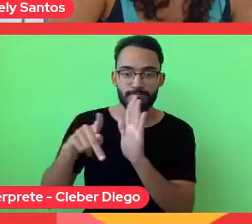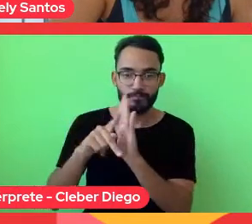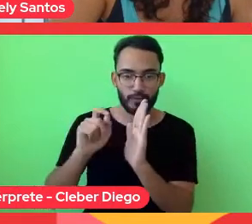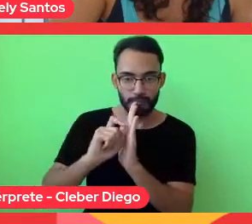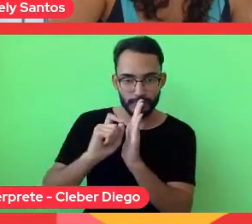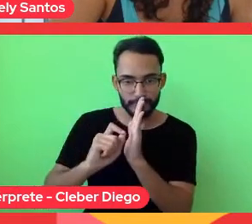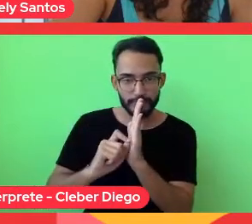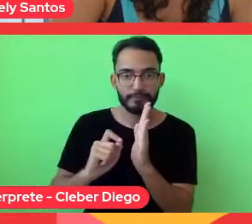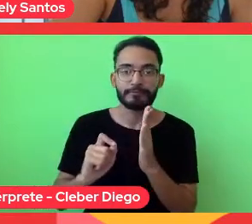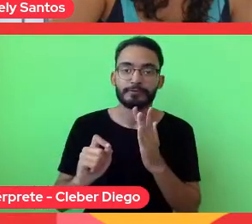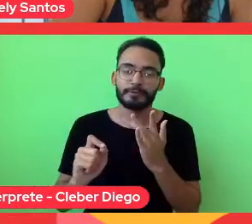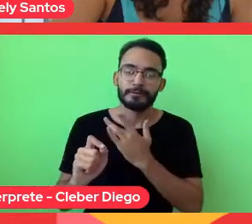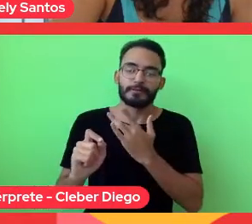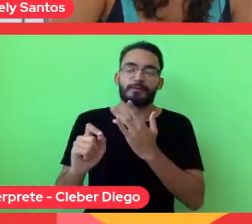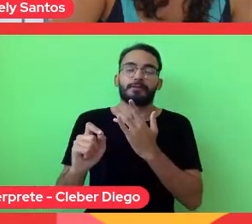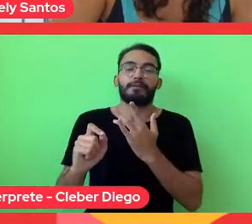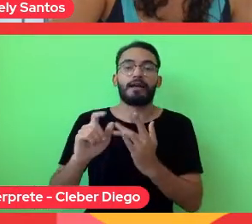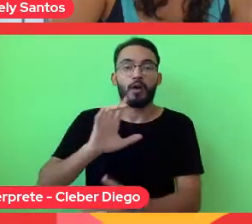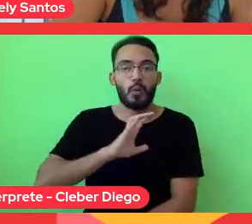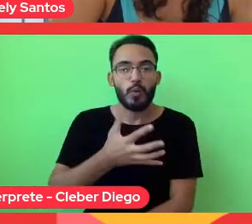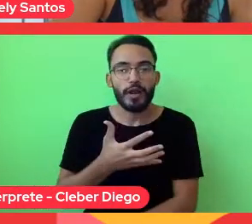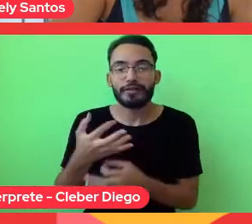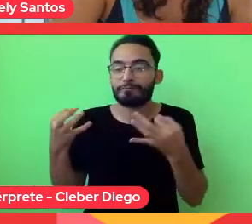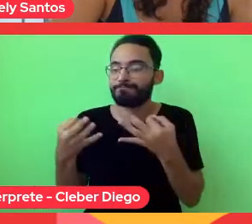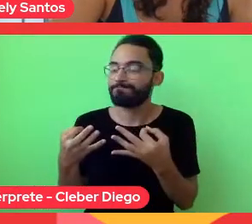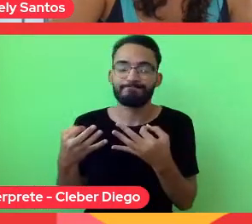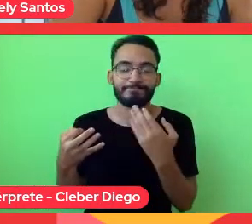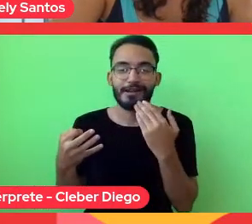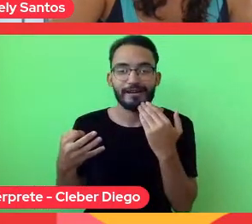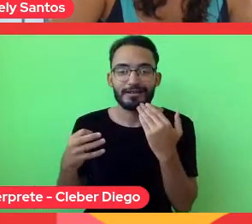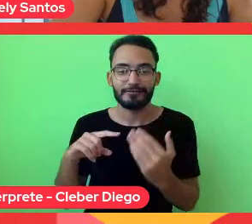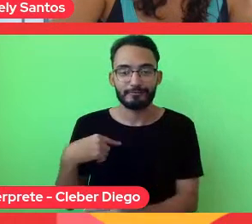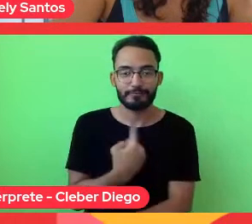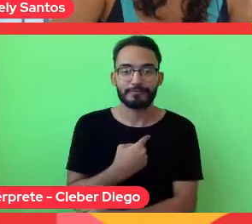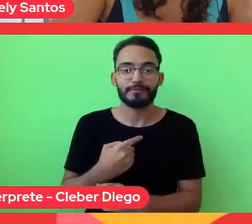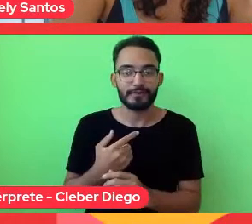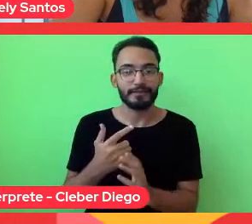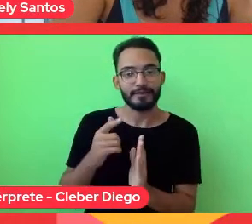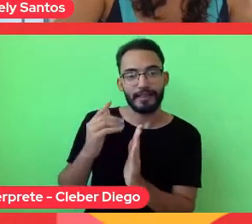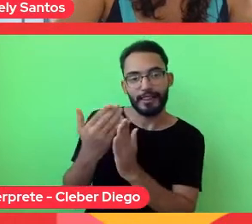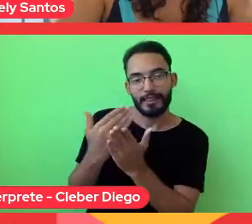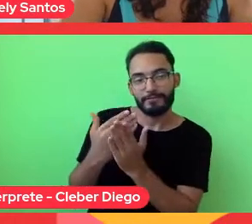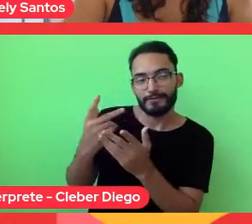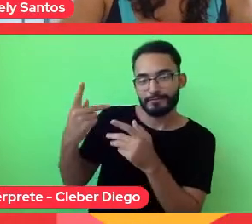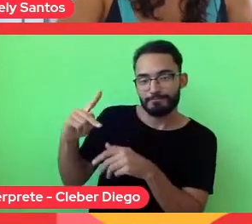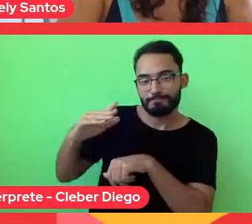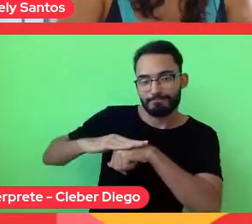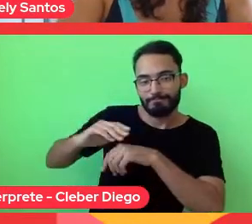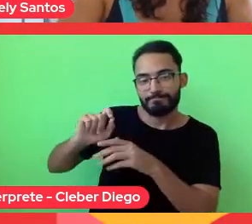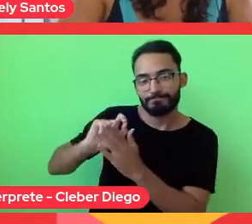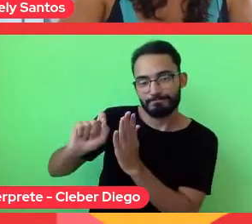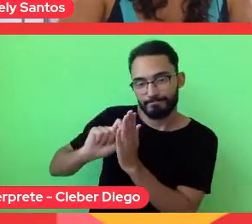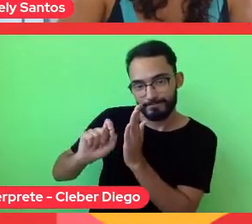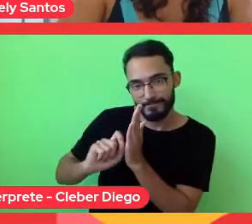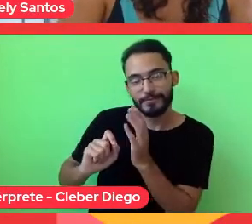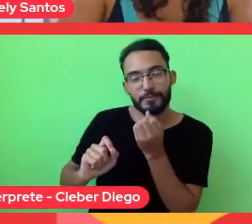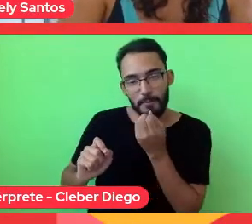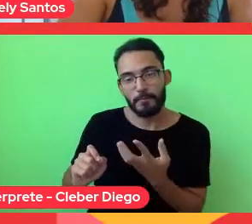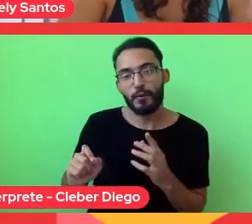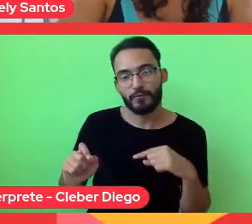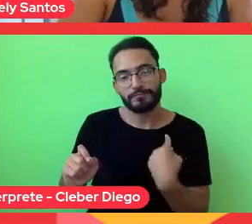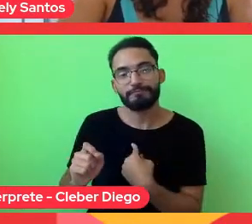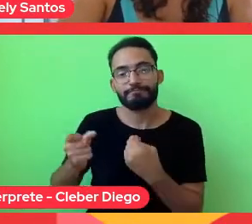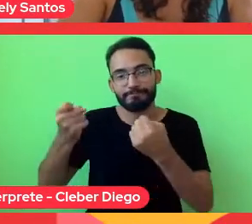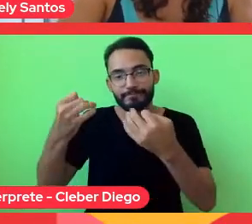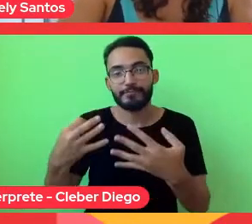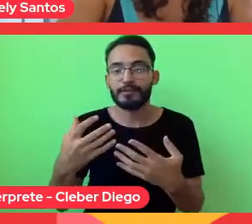tocou foi o A Coragem de Ser Imperfeito. Acho que ele está super conectado com aquilo que a Pri estava falando sobre a vulnerabilidade, né? Então, acho